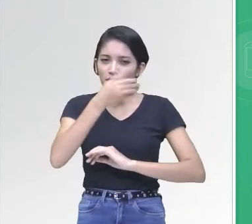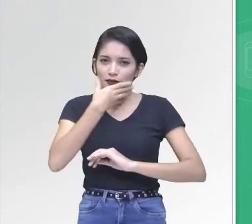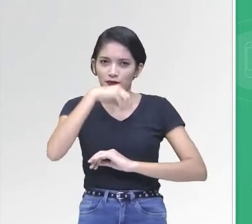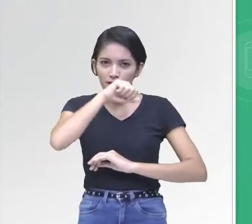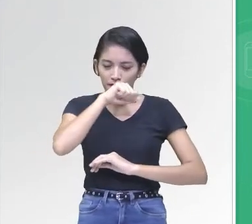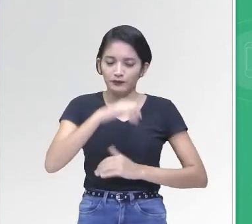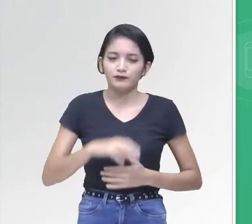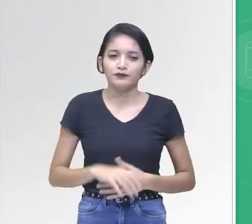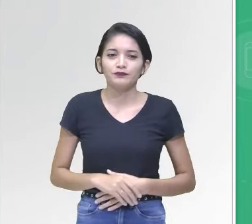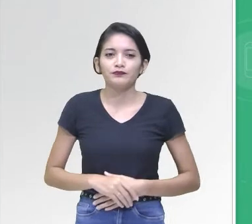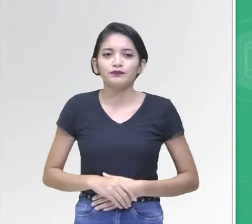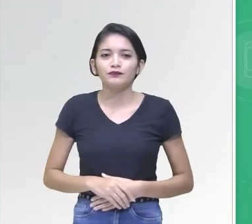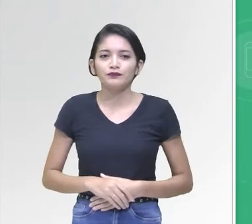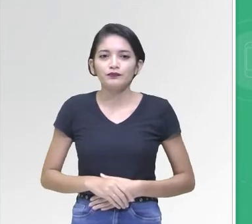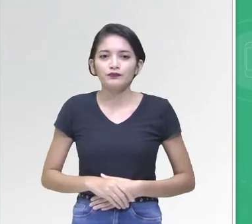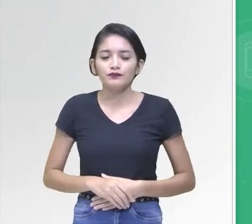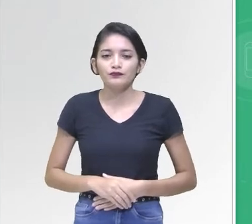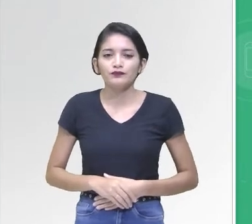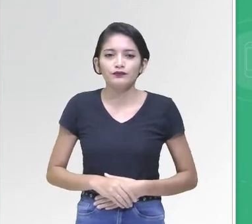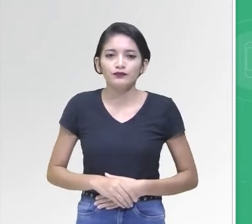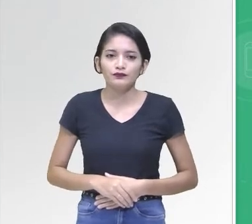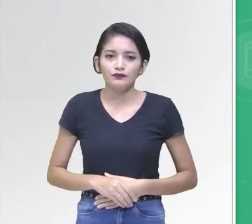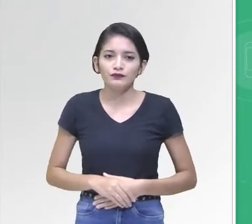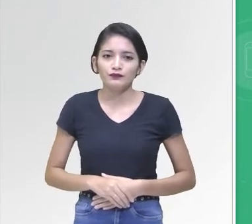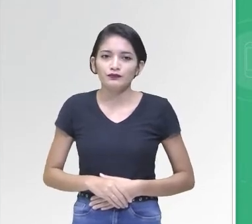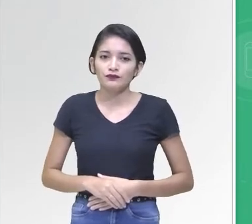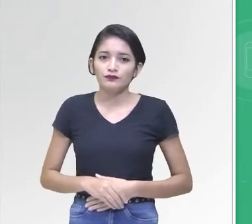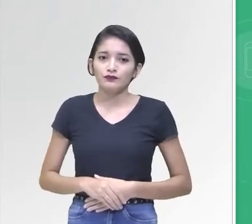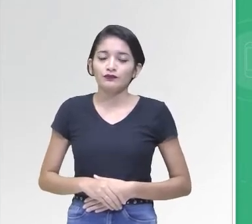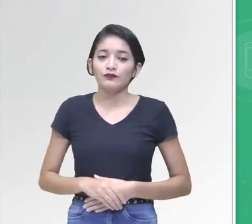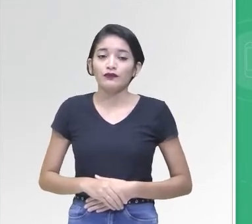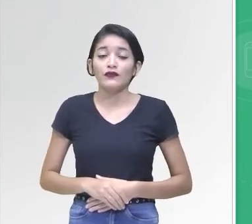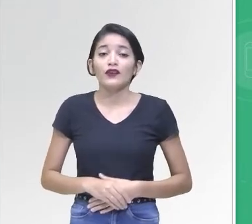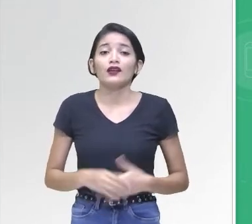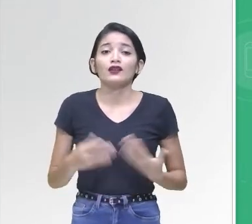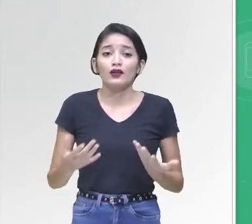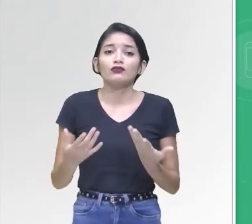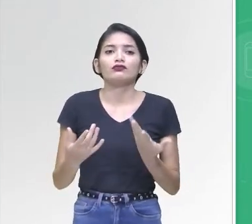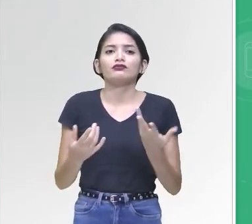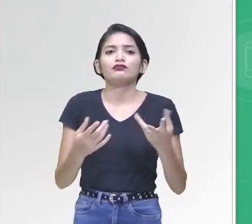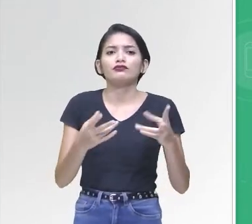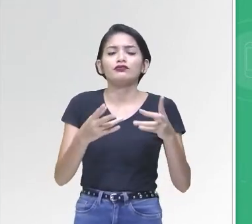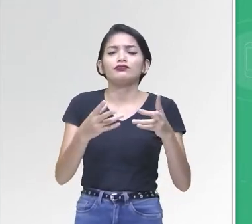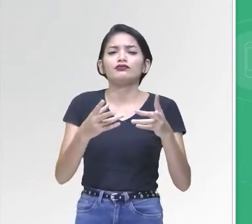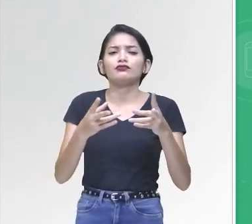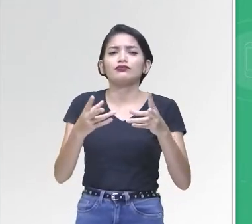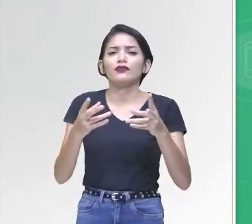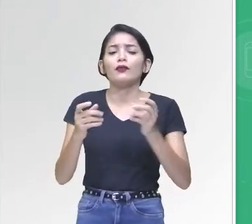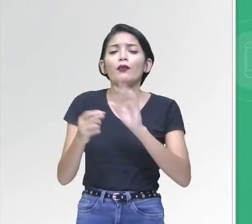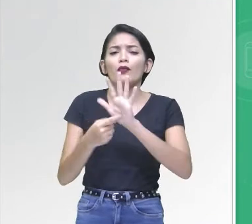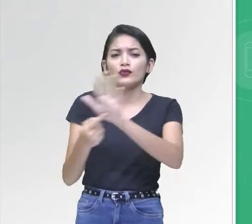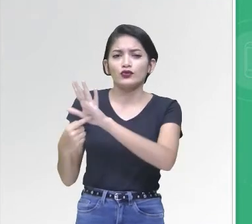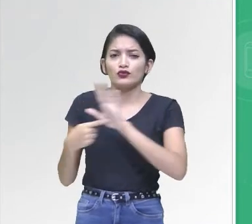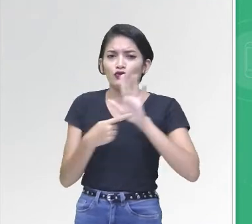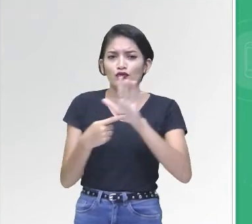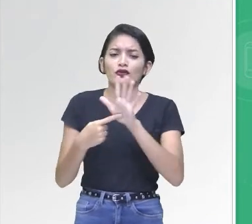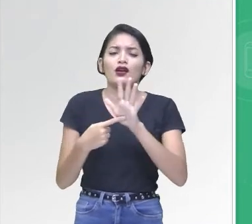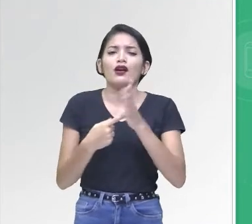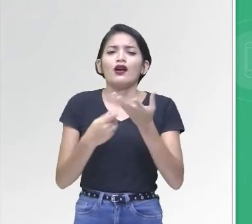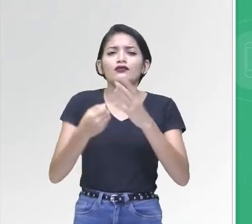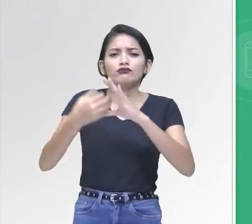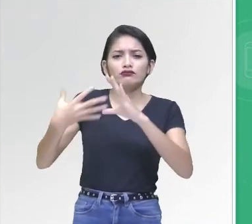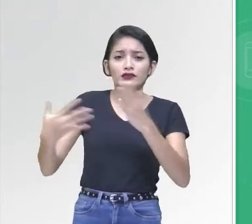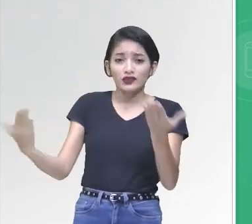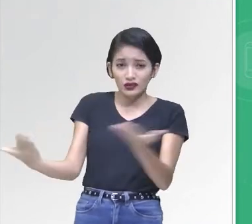uma ideia contínua, né? O presente do indicativo, ele pode ter ações, ele pode referir a ações atuais,